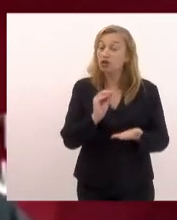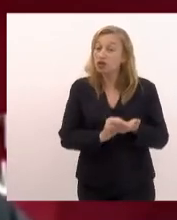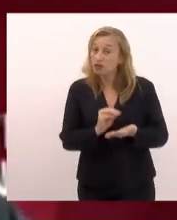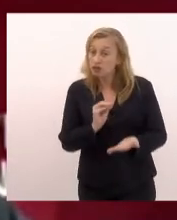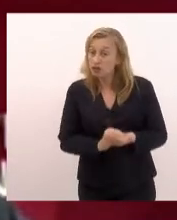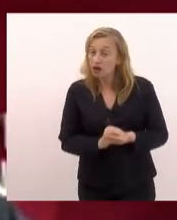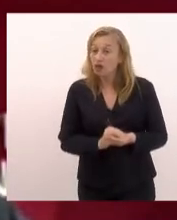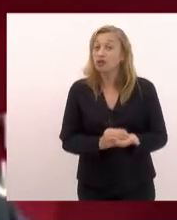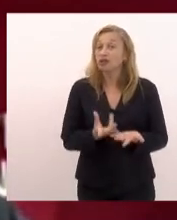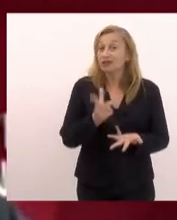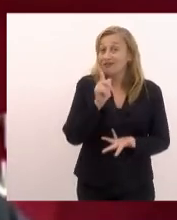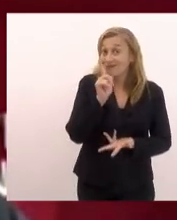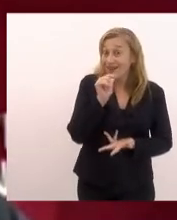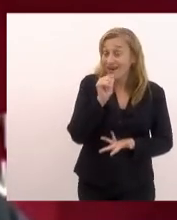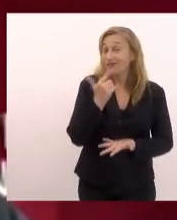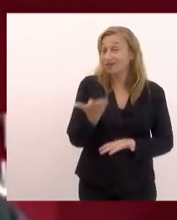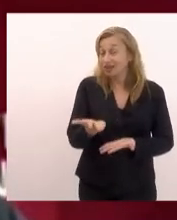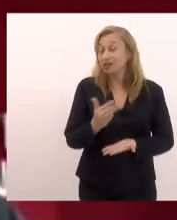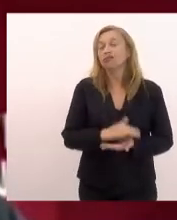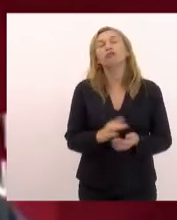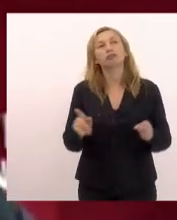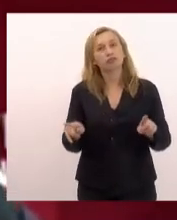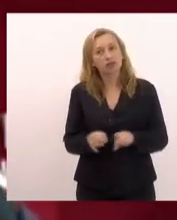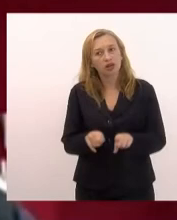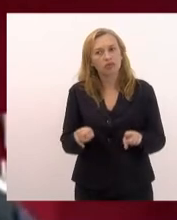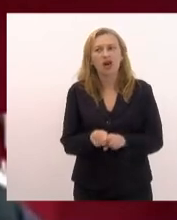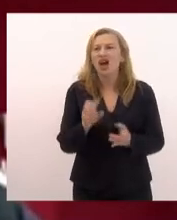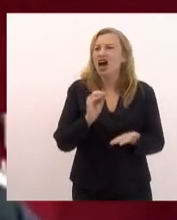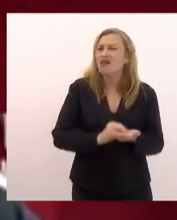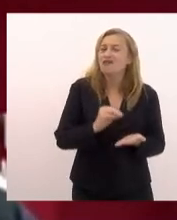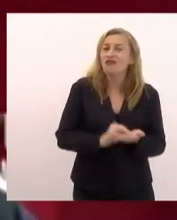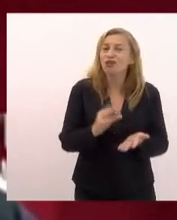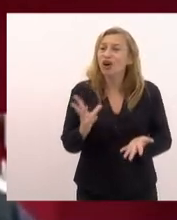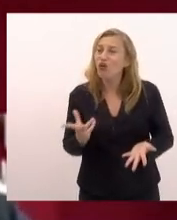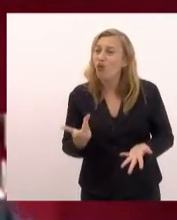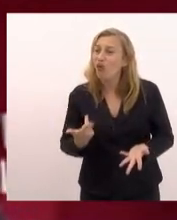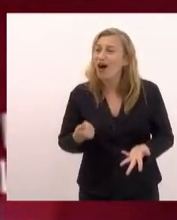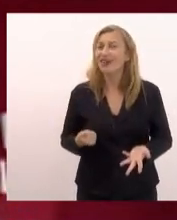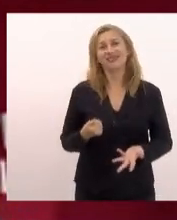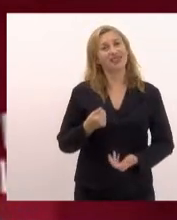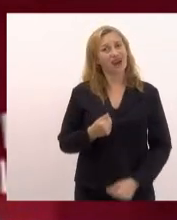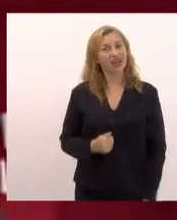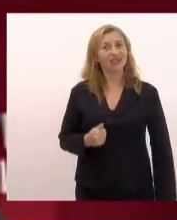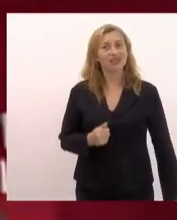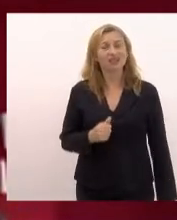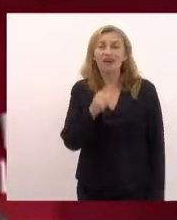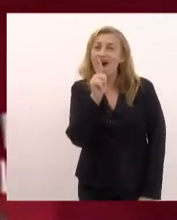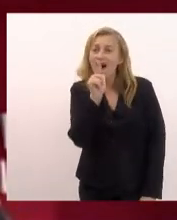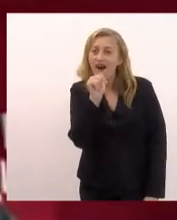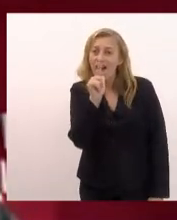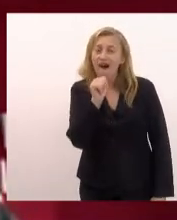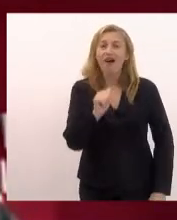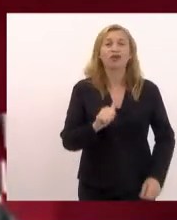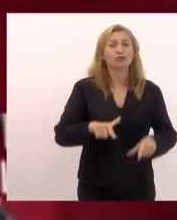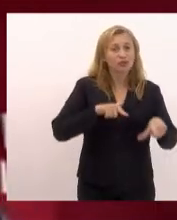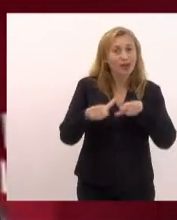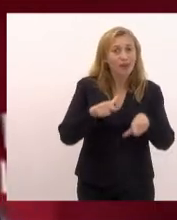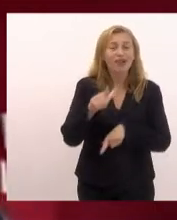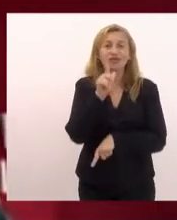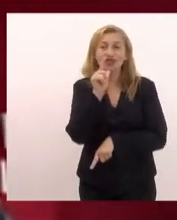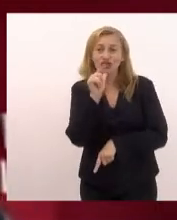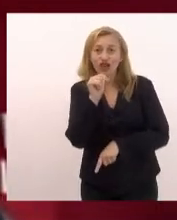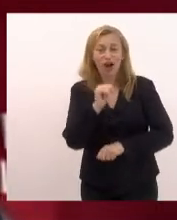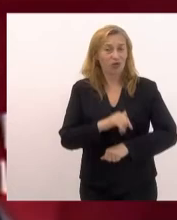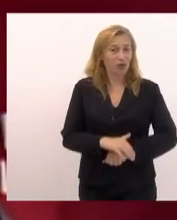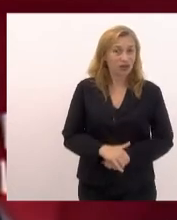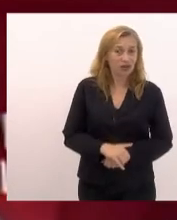d'água, vivenciamos a questão aqui da falta da qualidade da água, do serviço de água